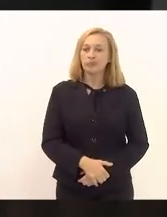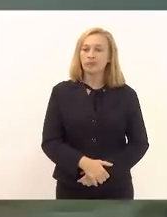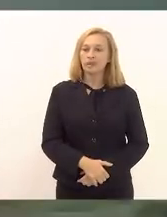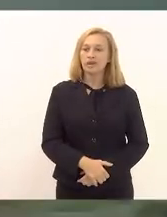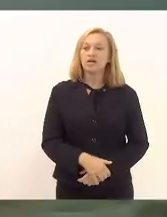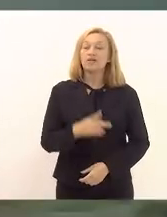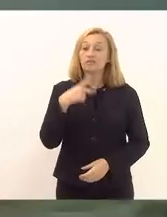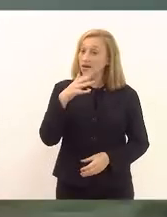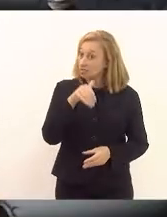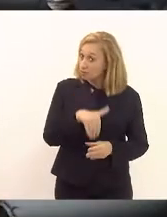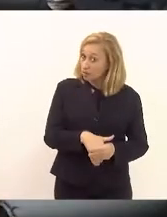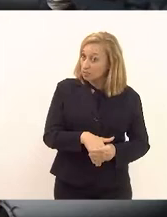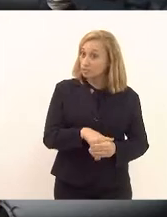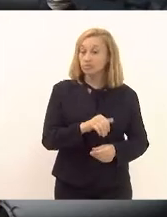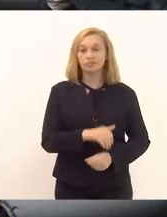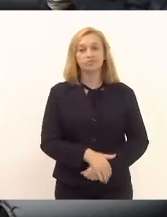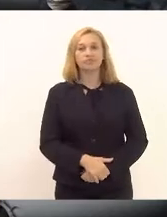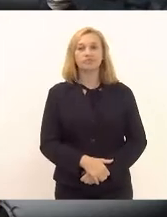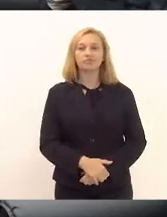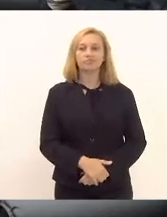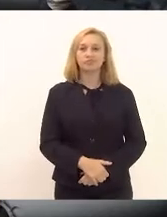Para a declaração de voto.